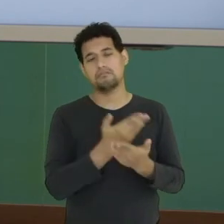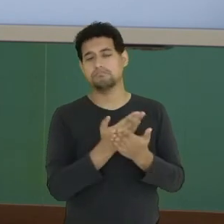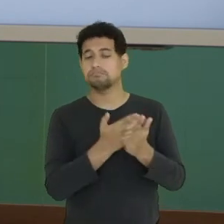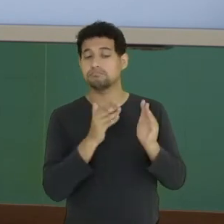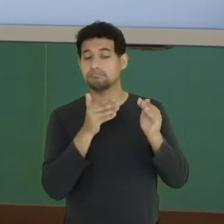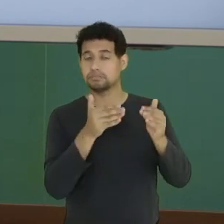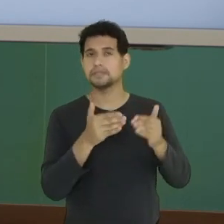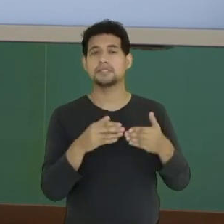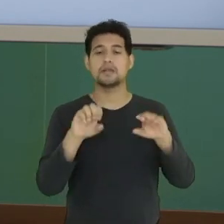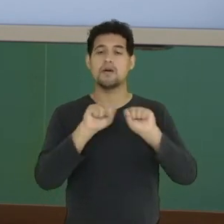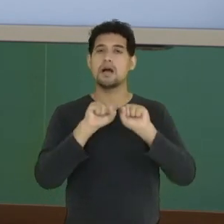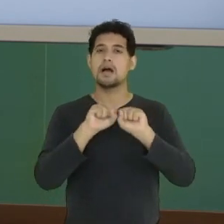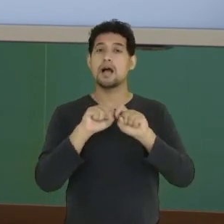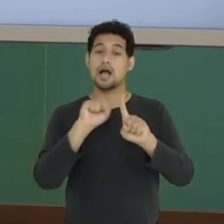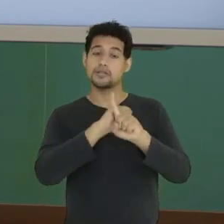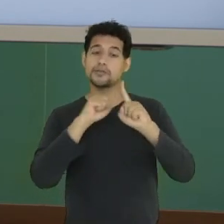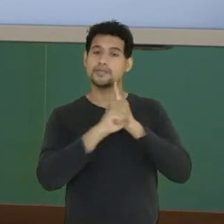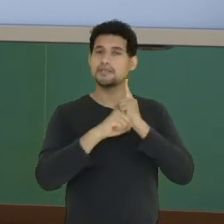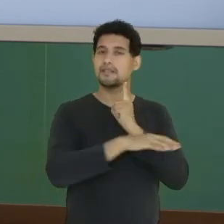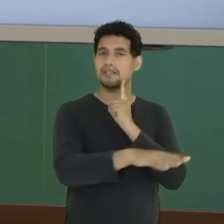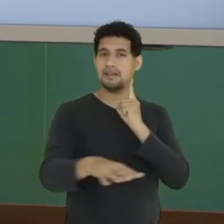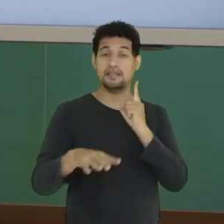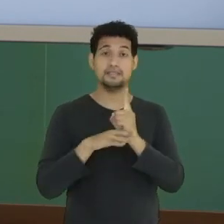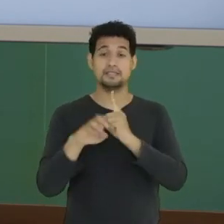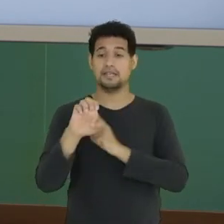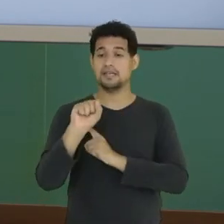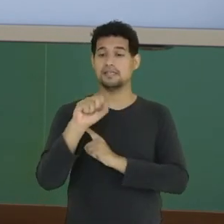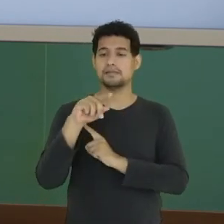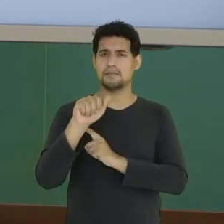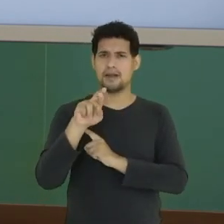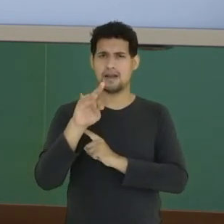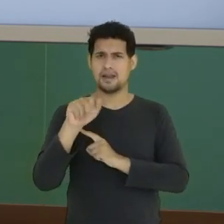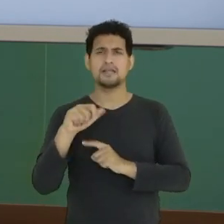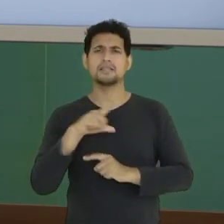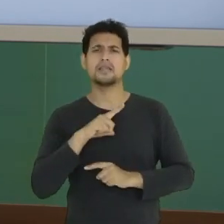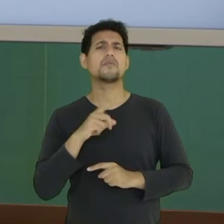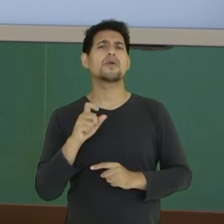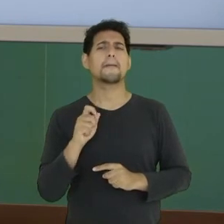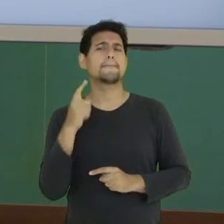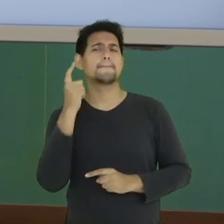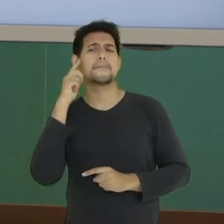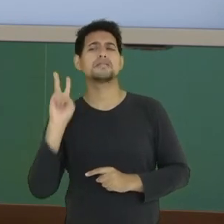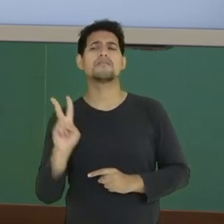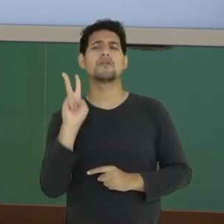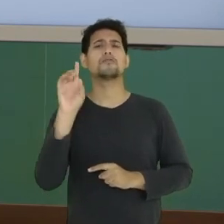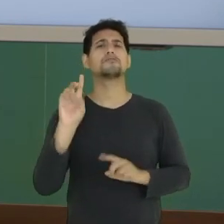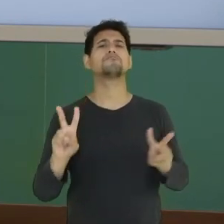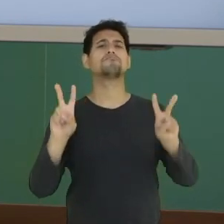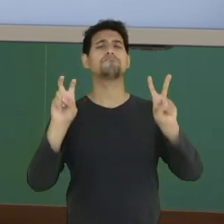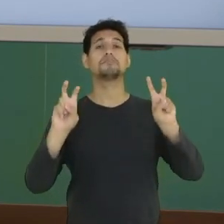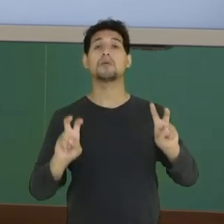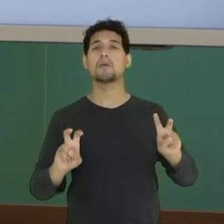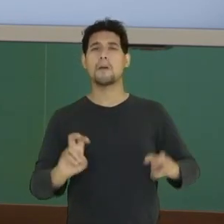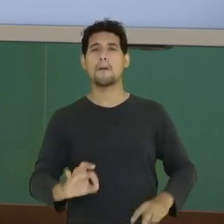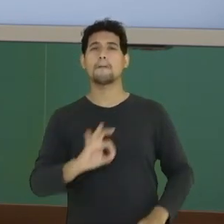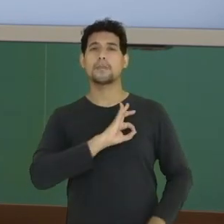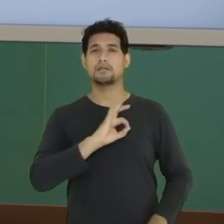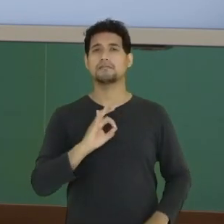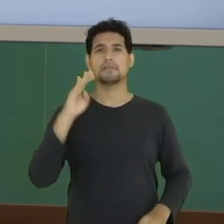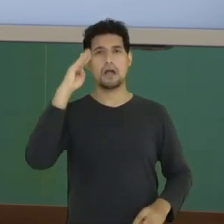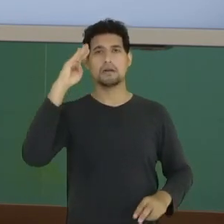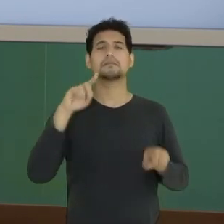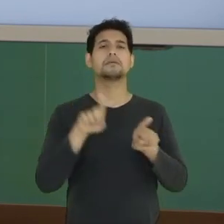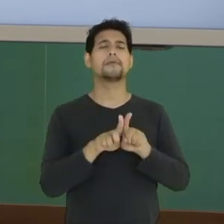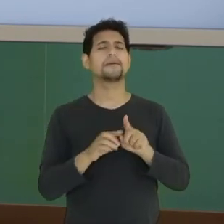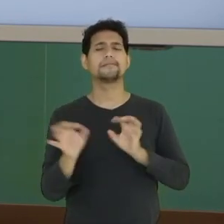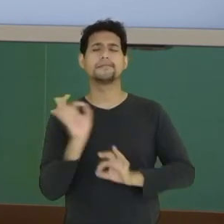A sociedade espartana exaltava os valores militares. Havia intenso treino físico dos jovens a fim de